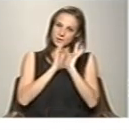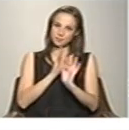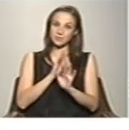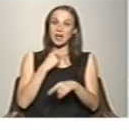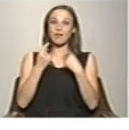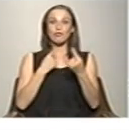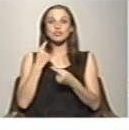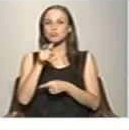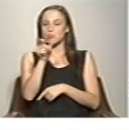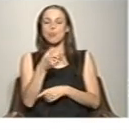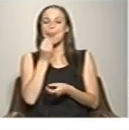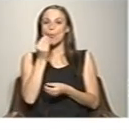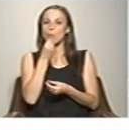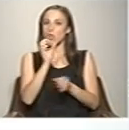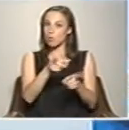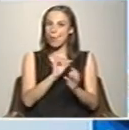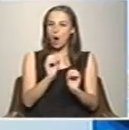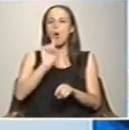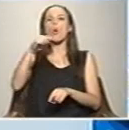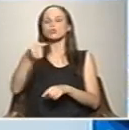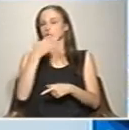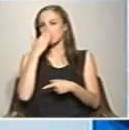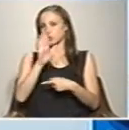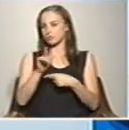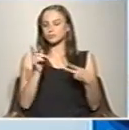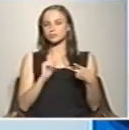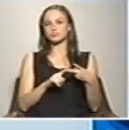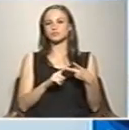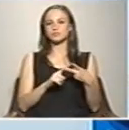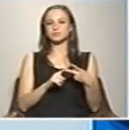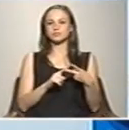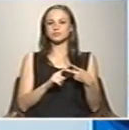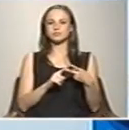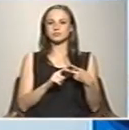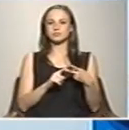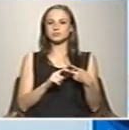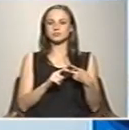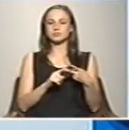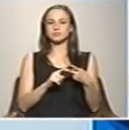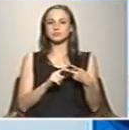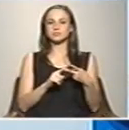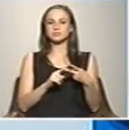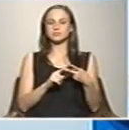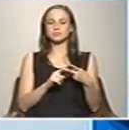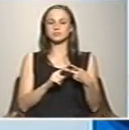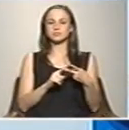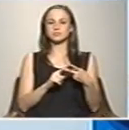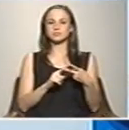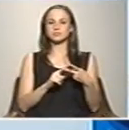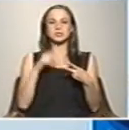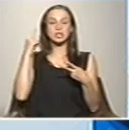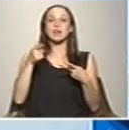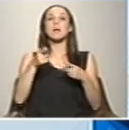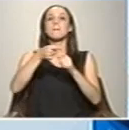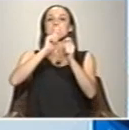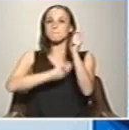isso podemos passar a outros alimentos. Por um exemplo, outro alimento que nós também temos, que está disponível... Para além da cereja. Para além da cereja,